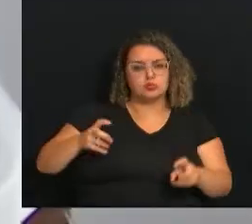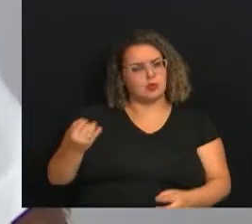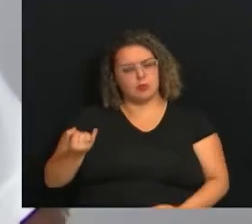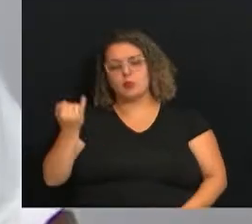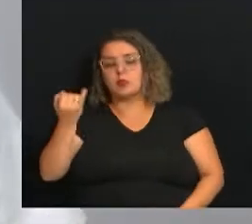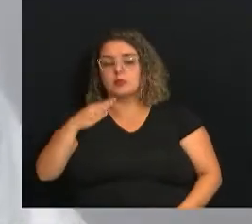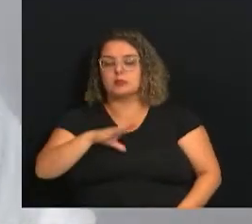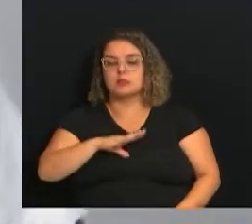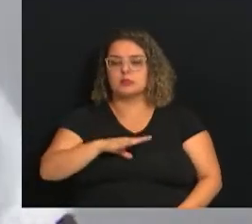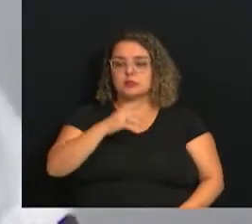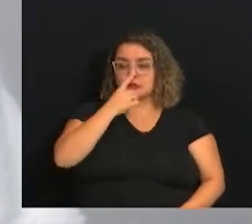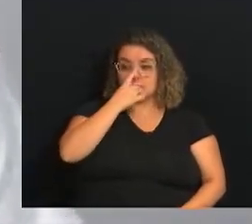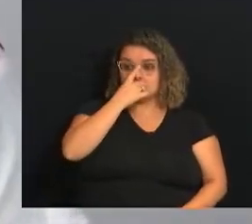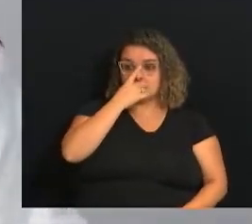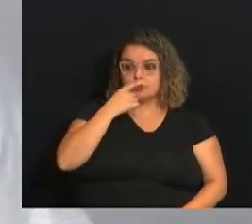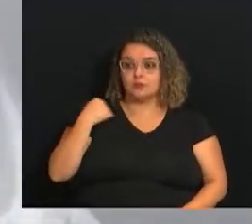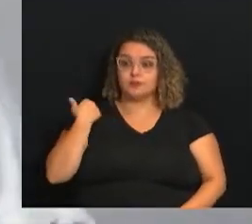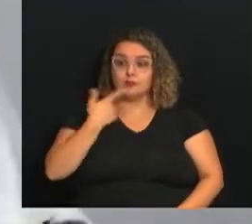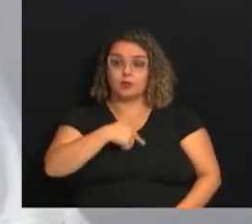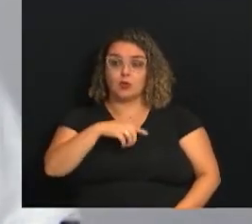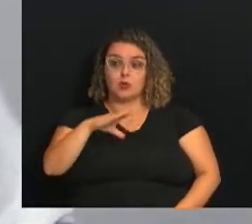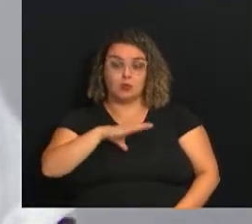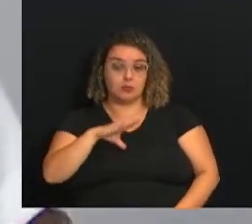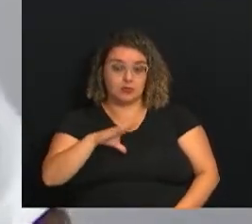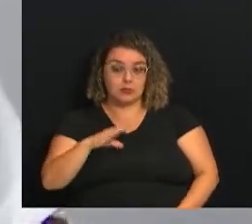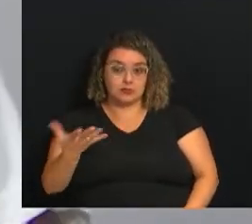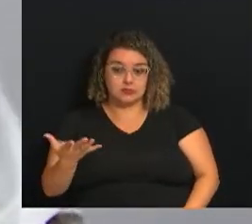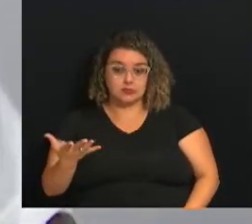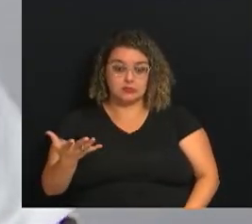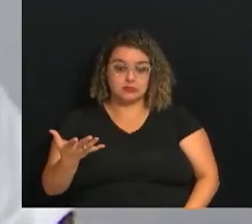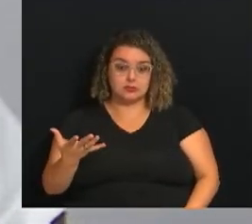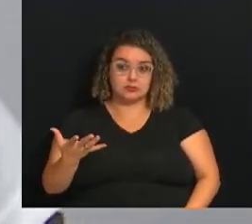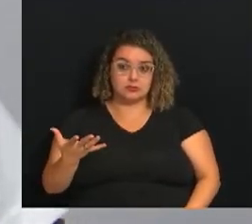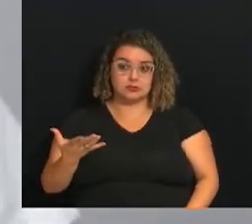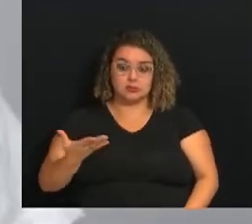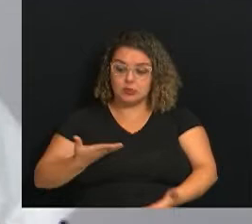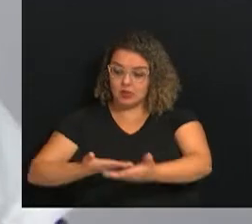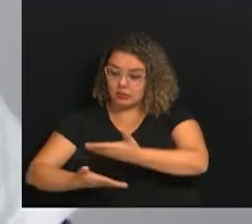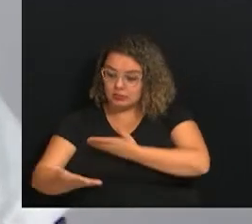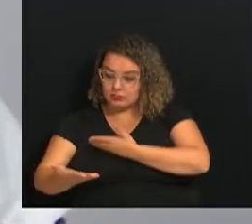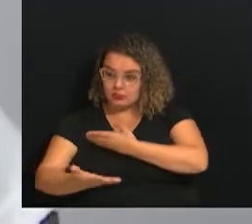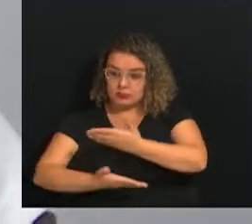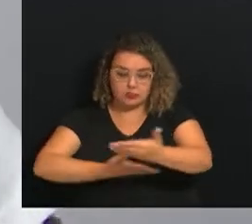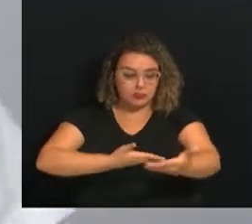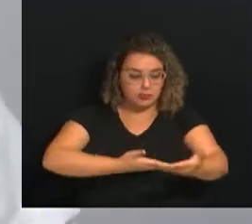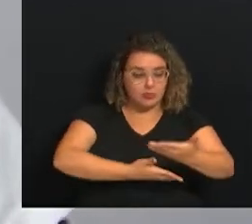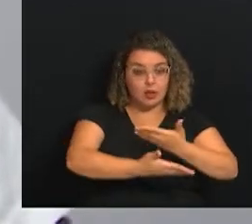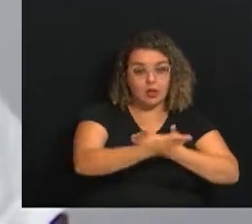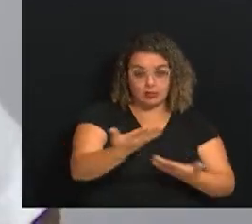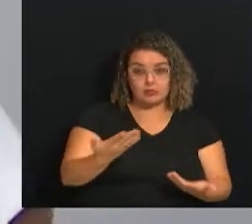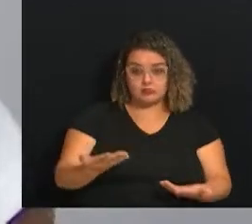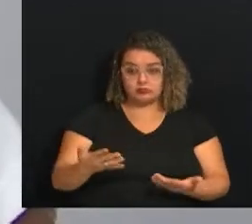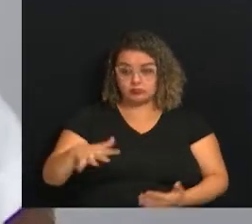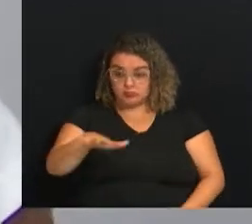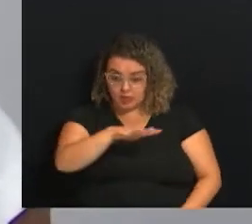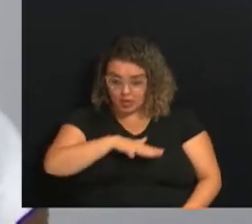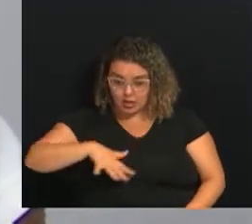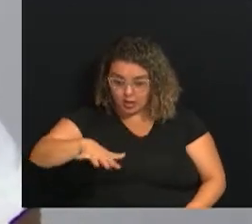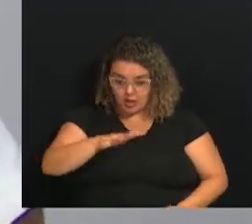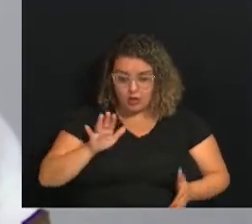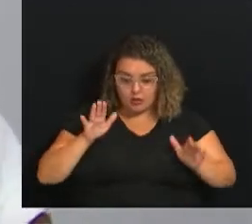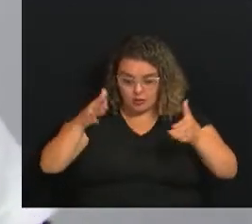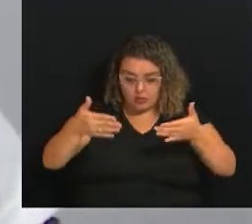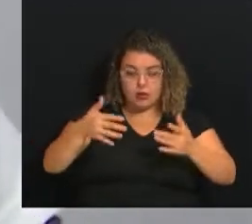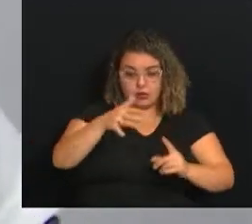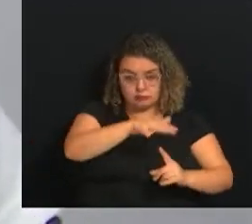cidade. A gente está numa cidade que está tendo uma intervenção seríssima, principalmente na questão ambiental. A gente está